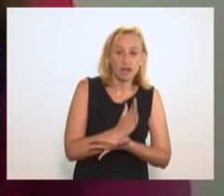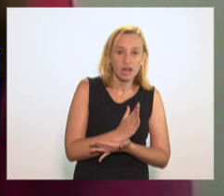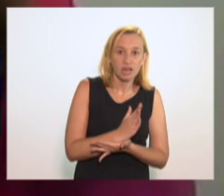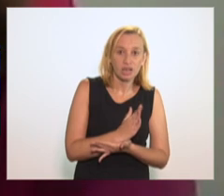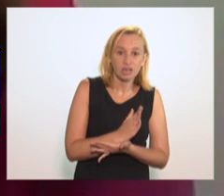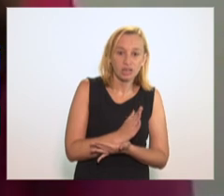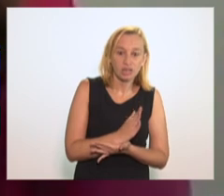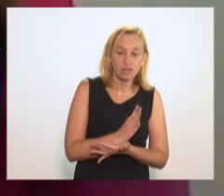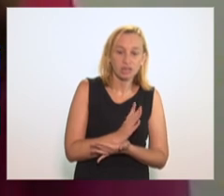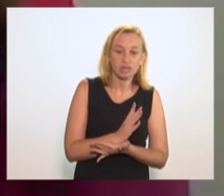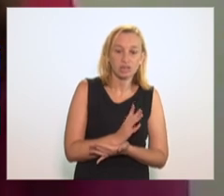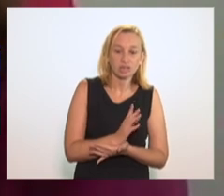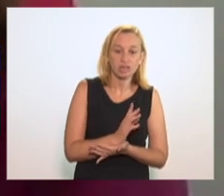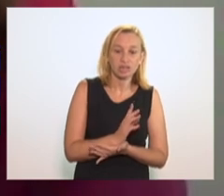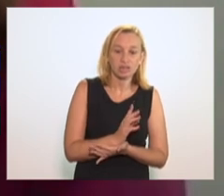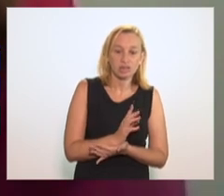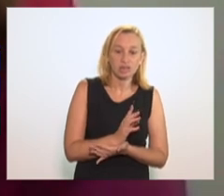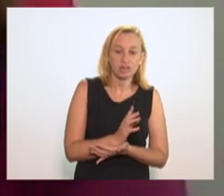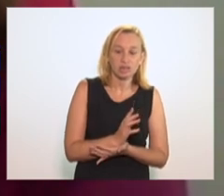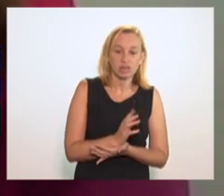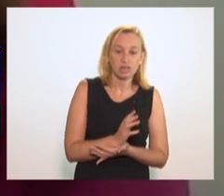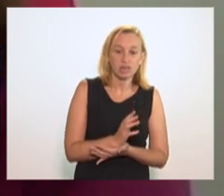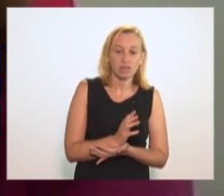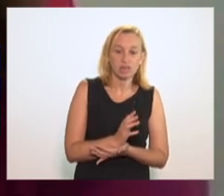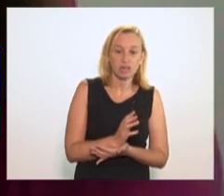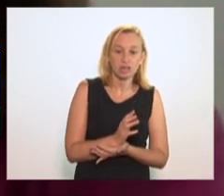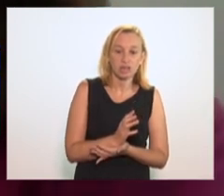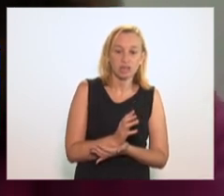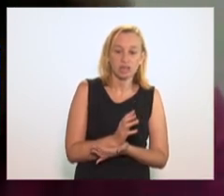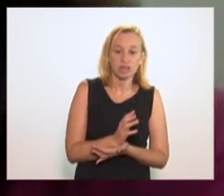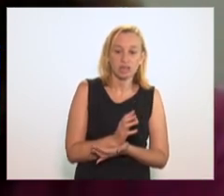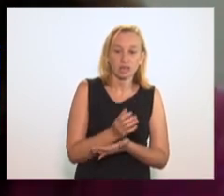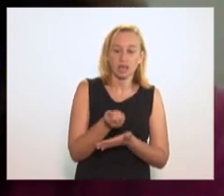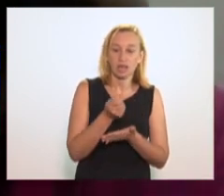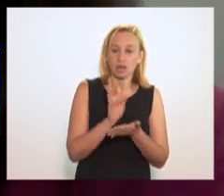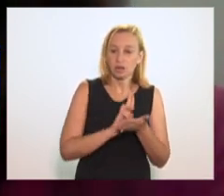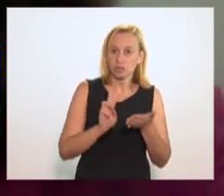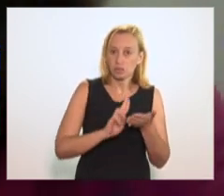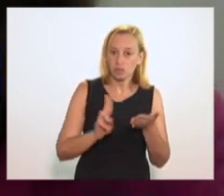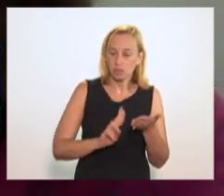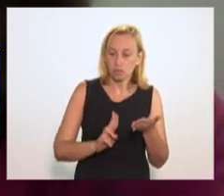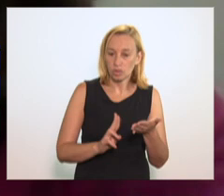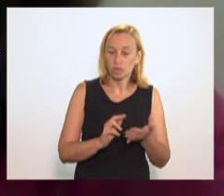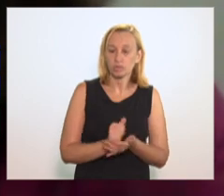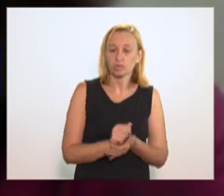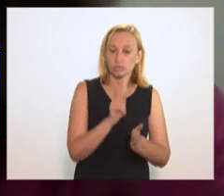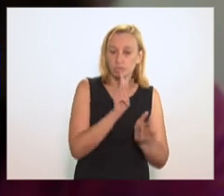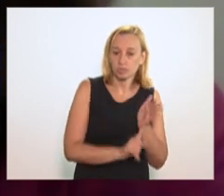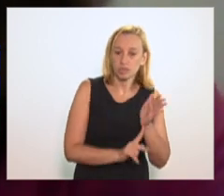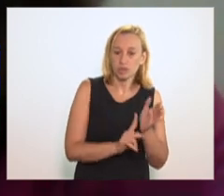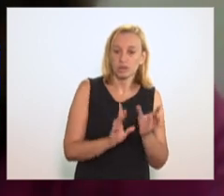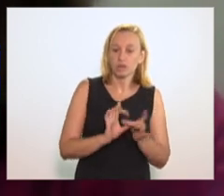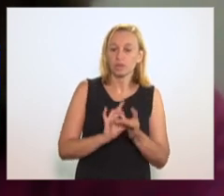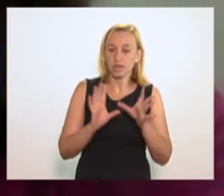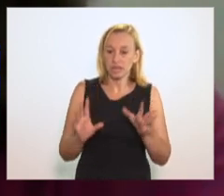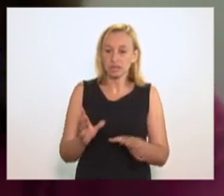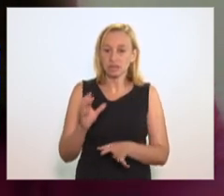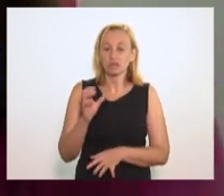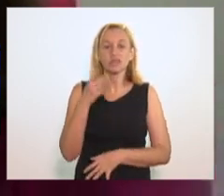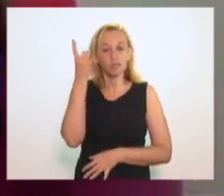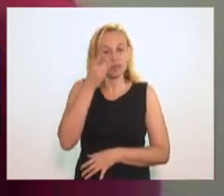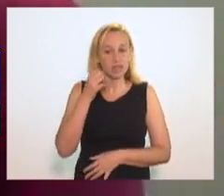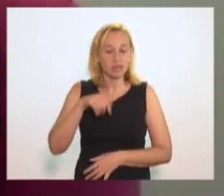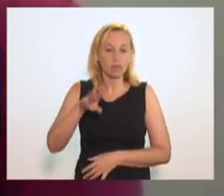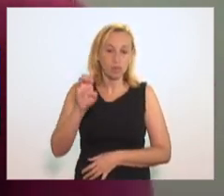aderiram a autoria desse projeto com anuência do então deputado Conte Bittencourt e hoje